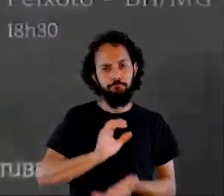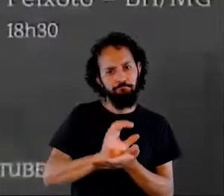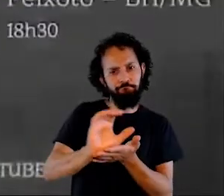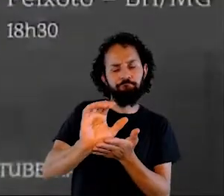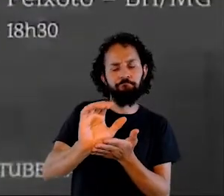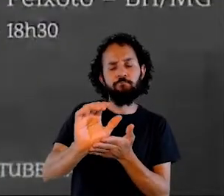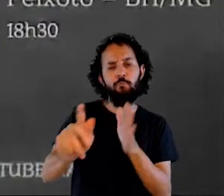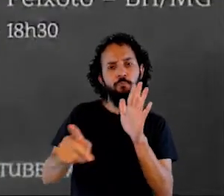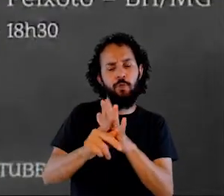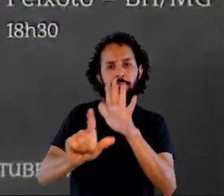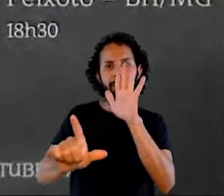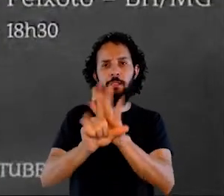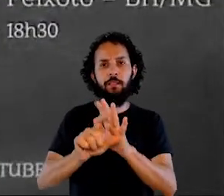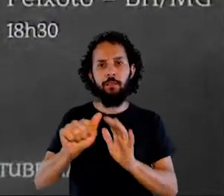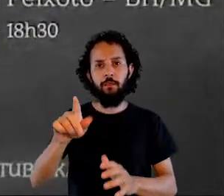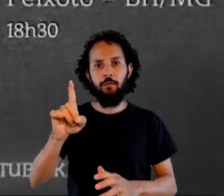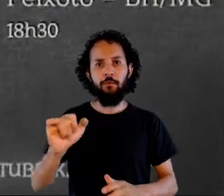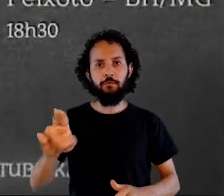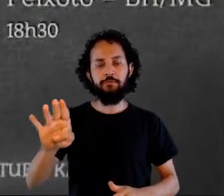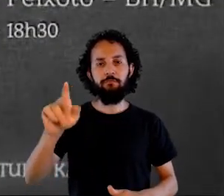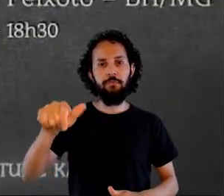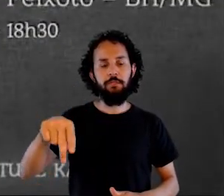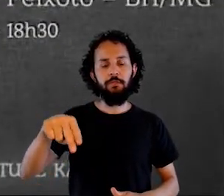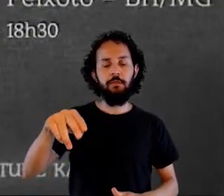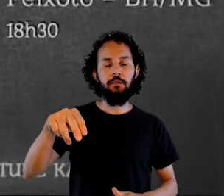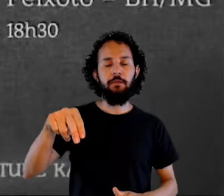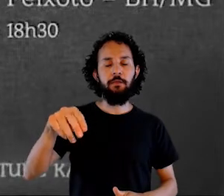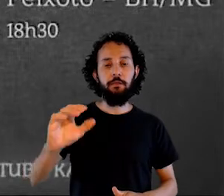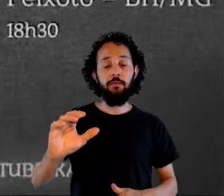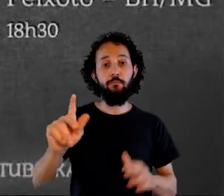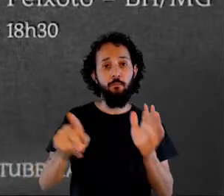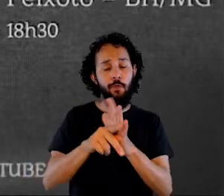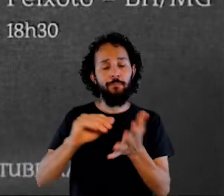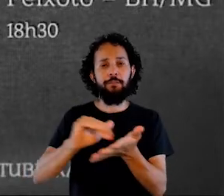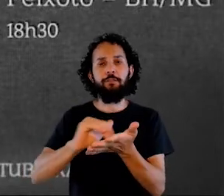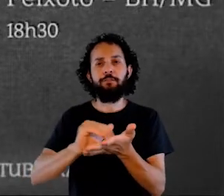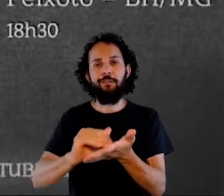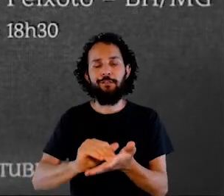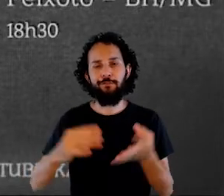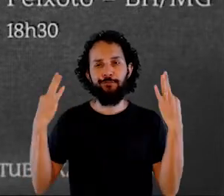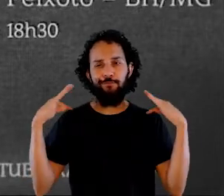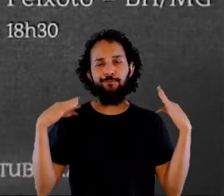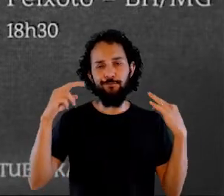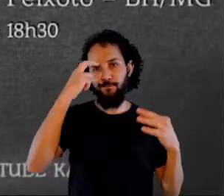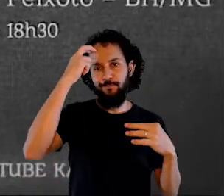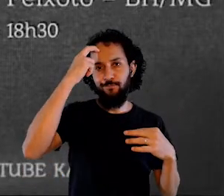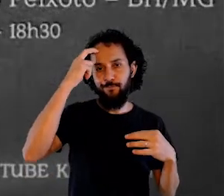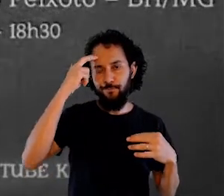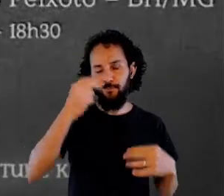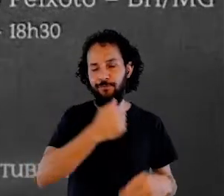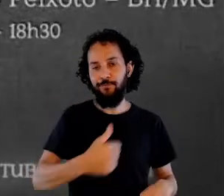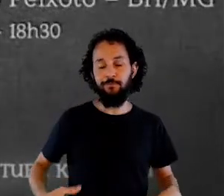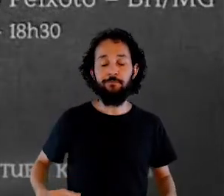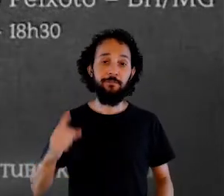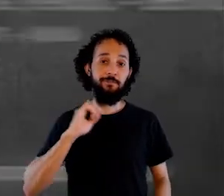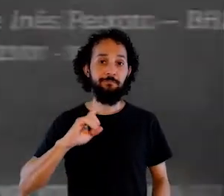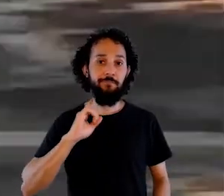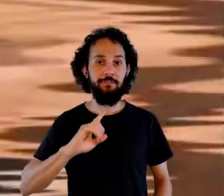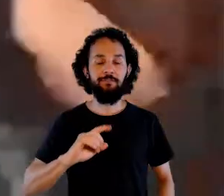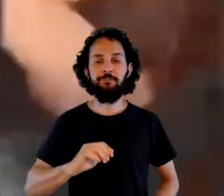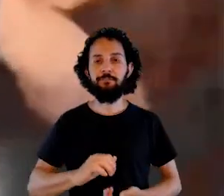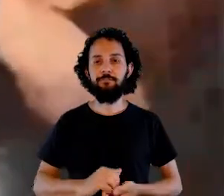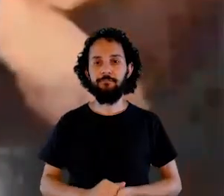da Lei Aldir Blanc, por meio da Secretaria de Estado de Cultura e Turismo do Governo de Minas Gerais.